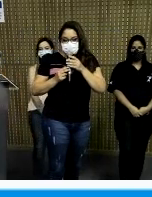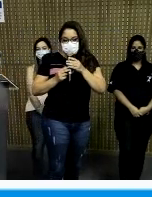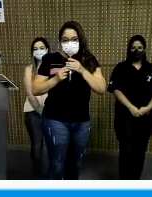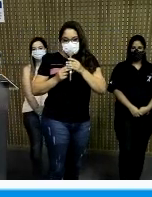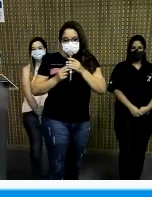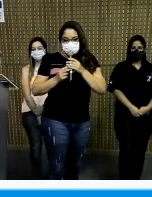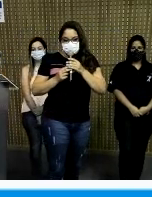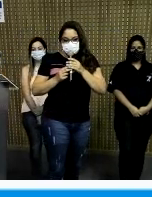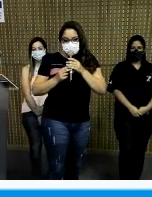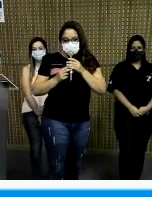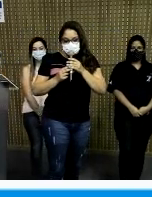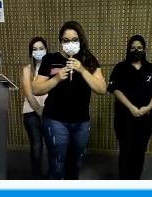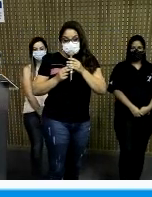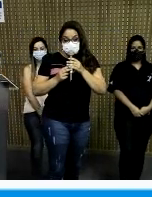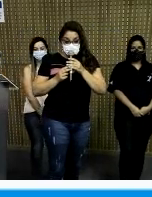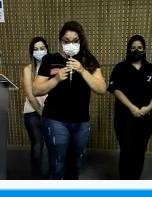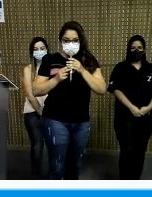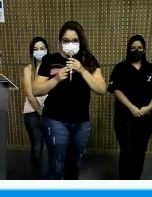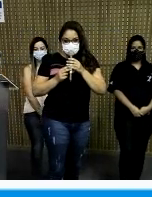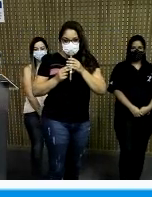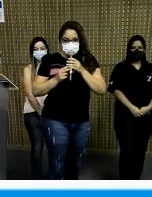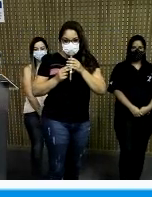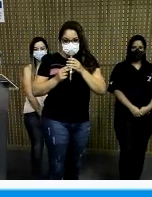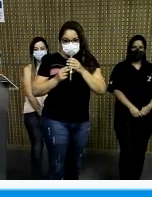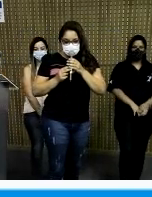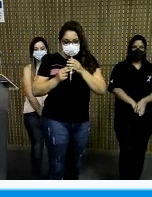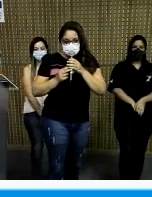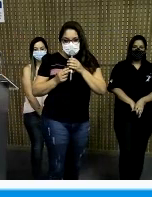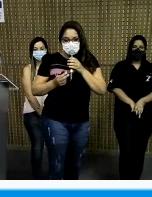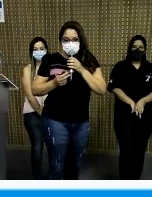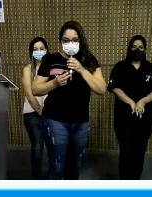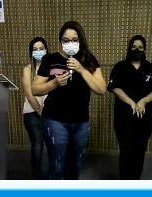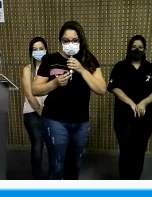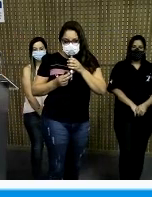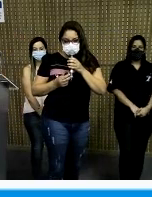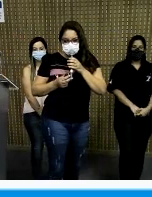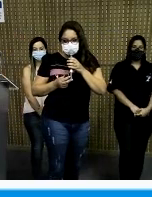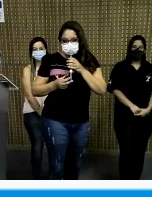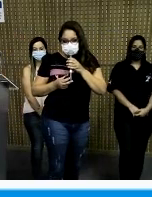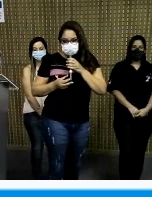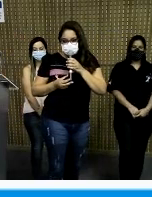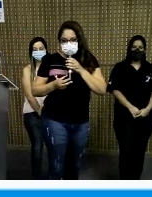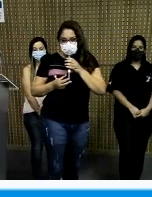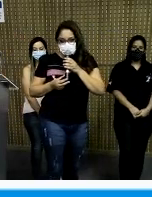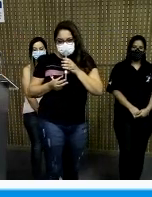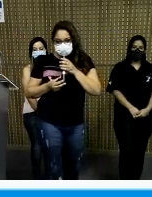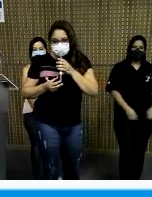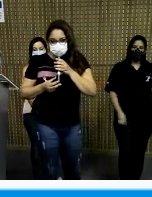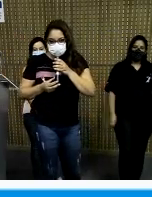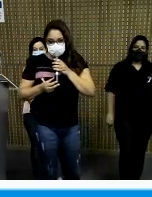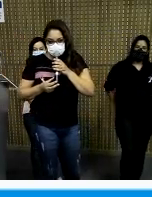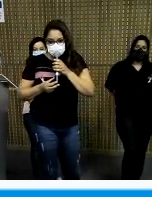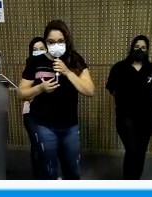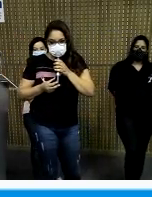Então, apesar de ser baixo o número de reclamações, né? 6 em 2020 e 4